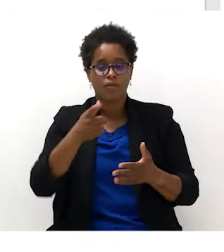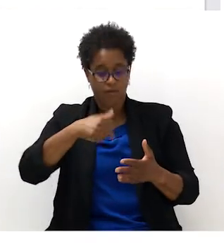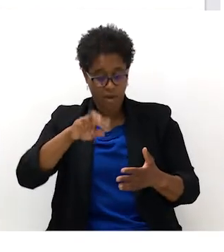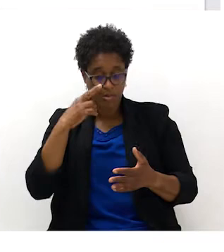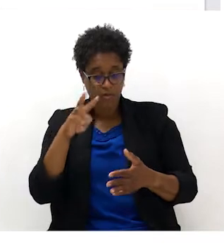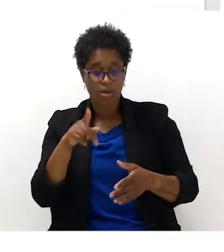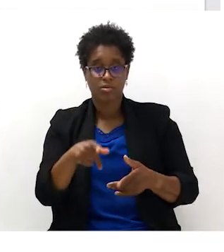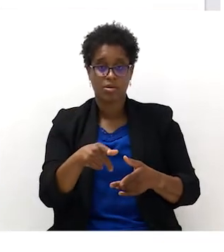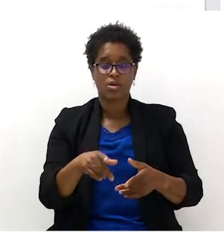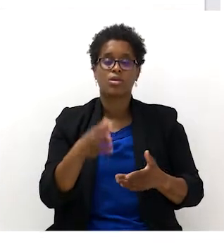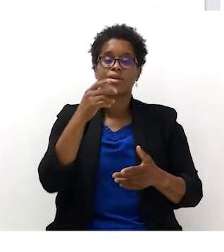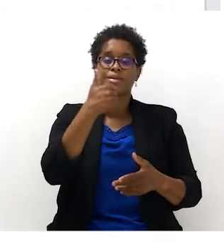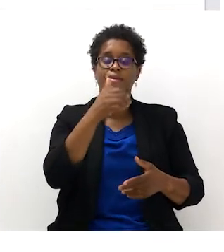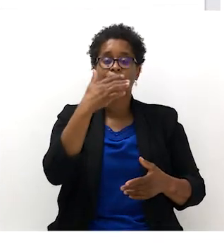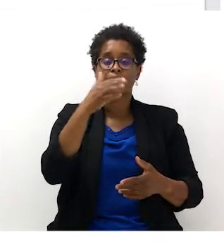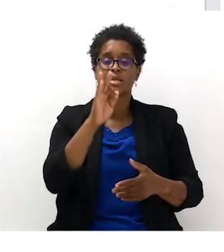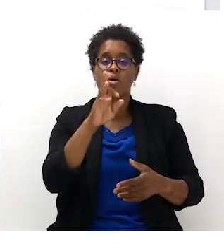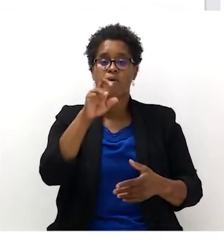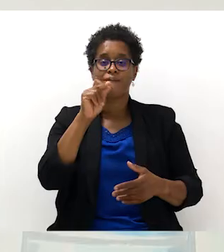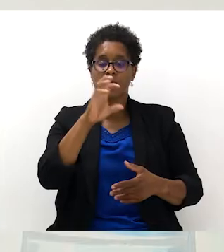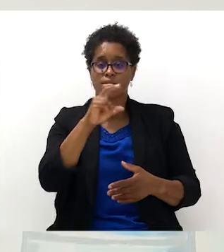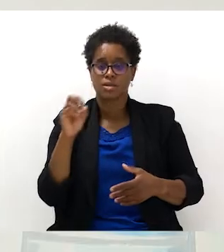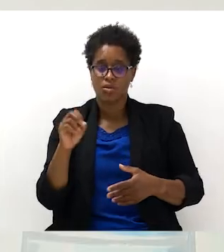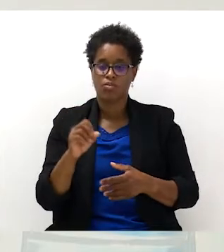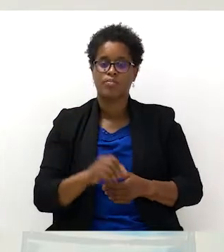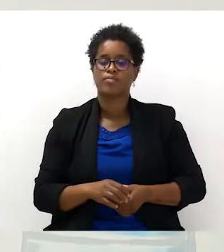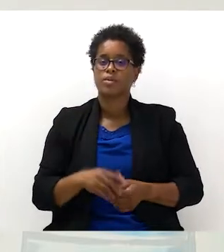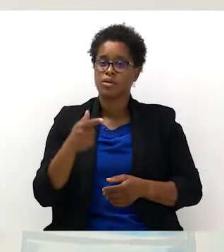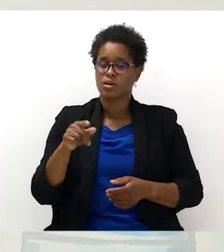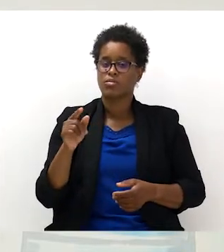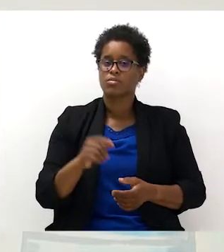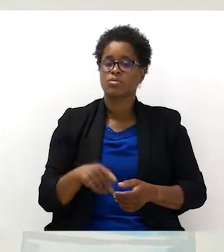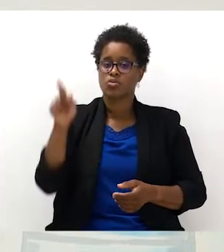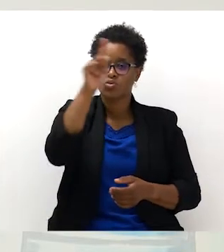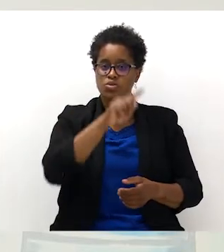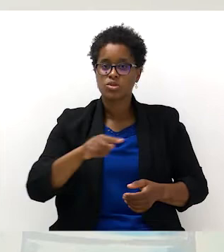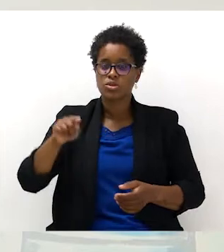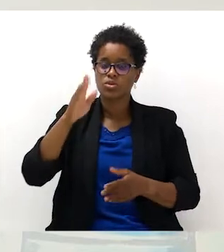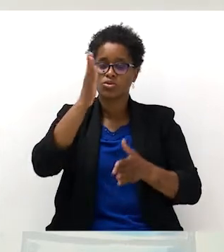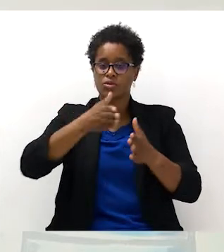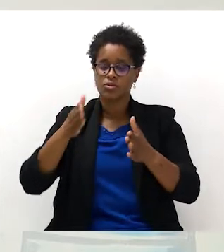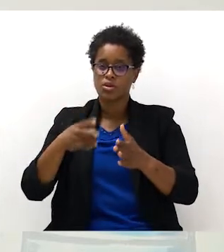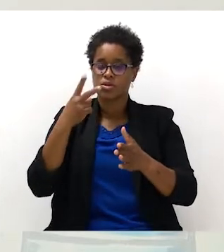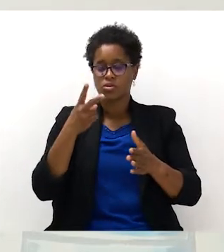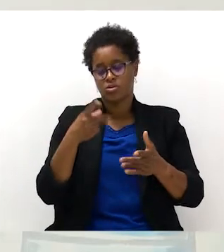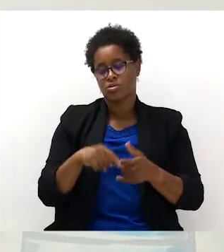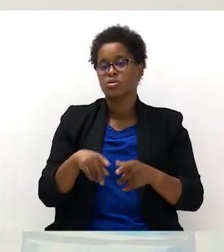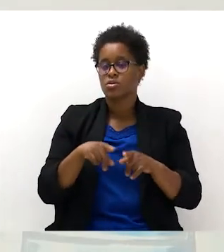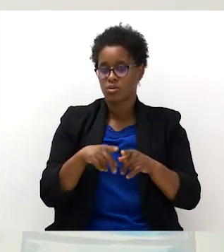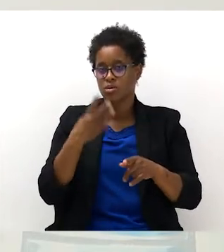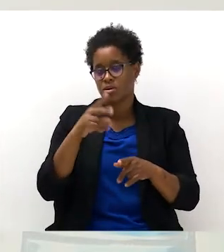demonstrar aqui através da fração. Temos aqui o círculo dividido em 3 partes, como se fosse o bolo da